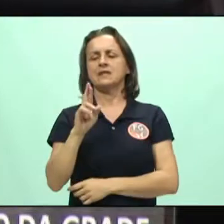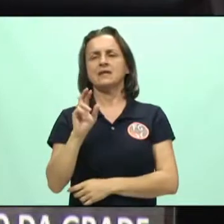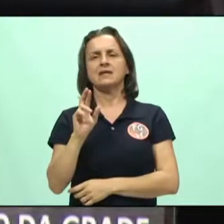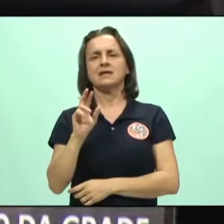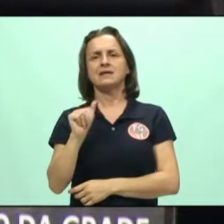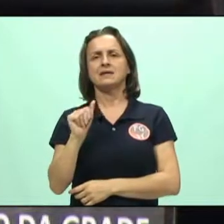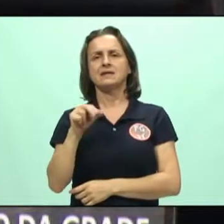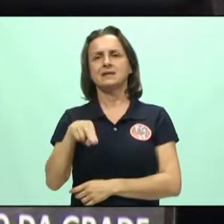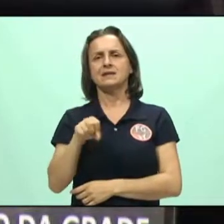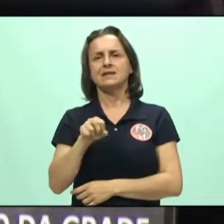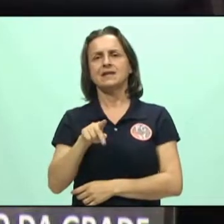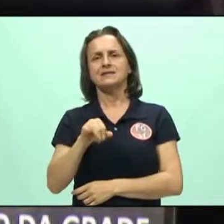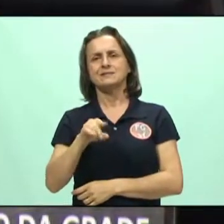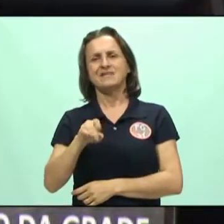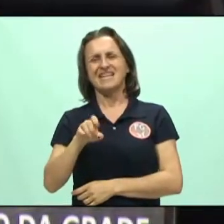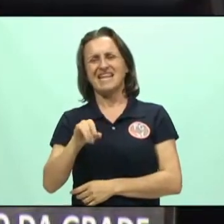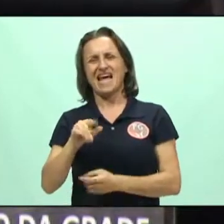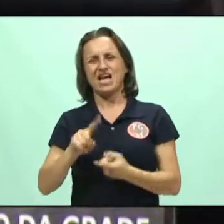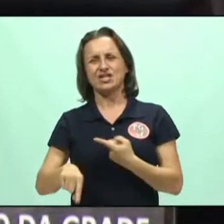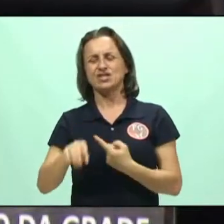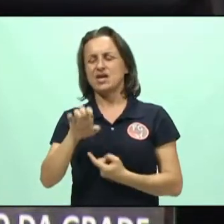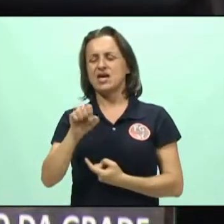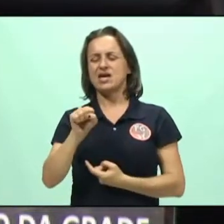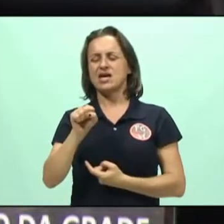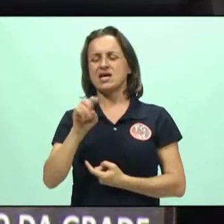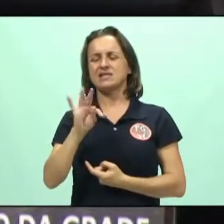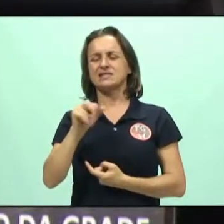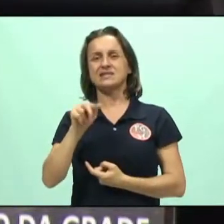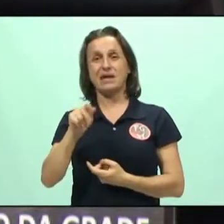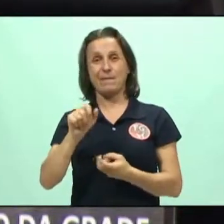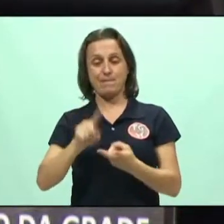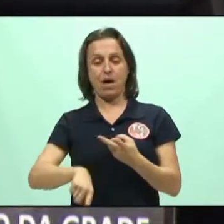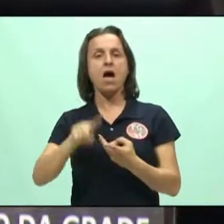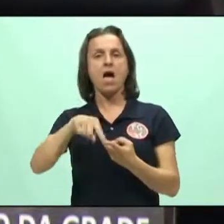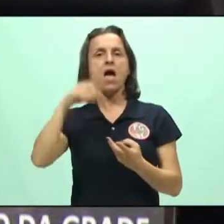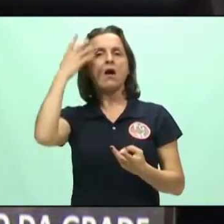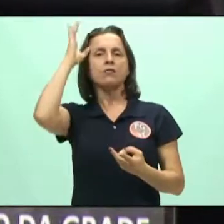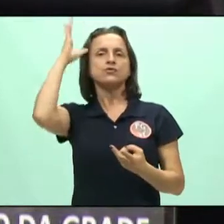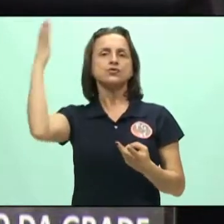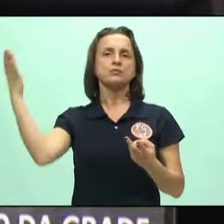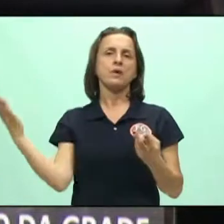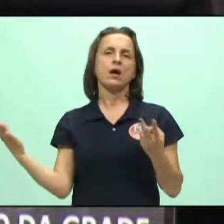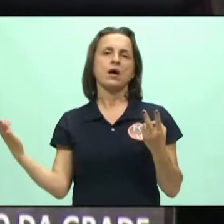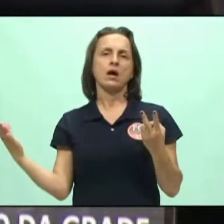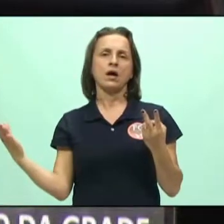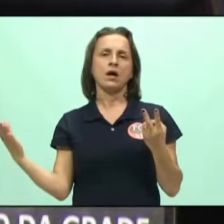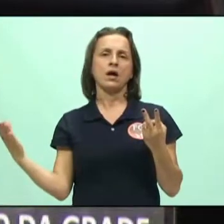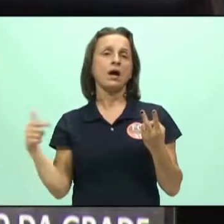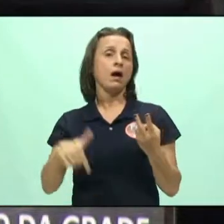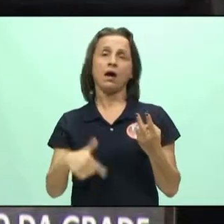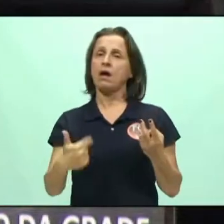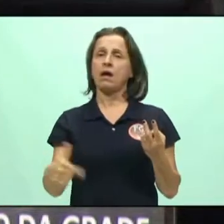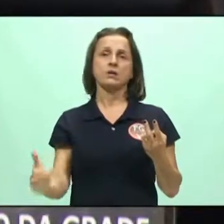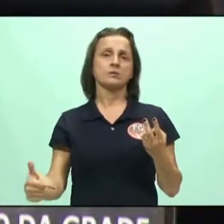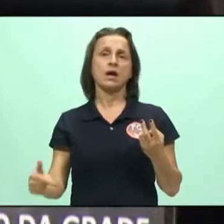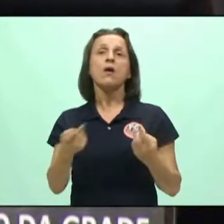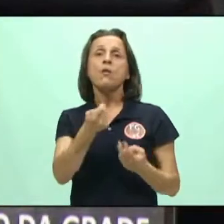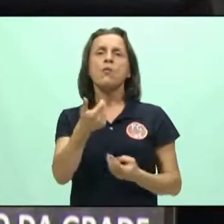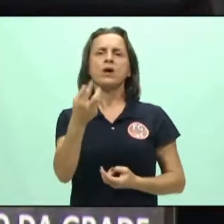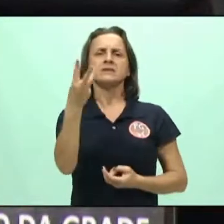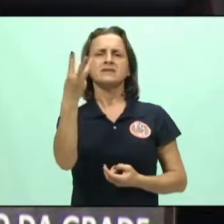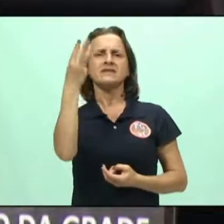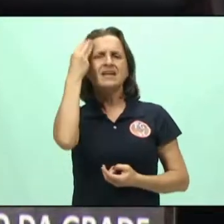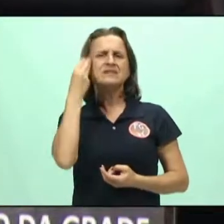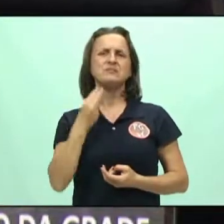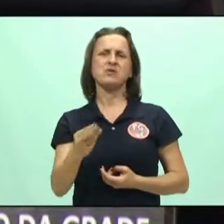a estapar de Curitiba a estapar como Rubens falou agora eu quase 3 milhões de reais embora para outro município não